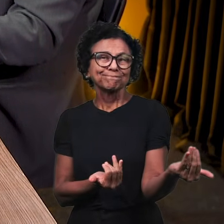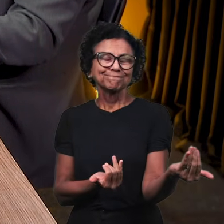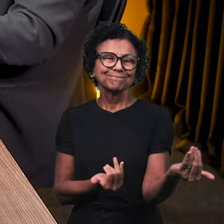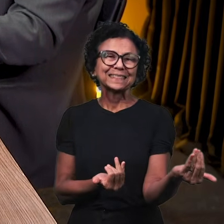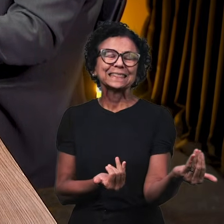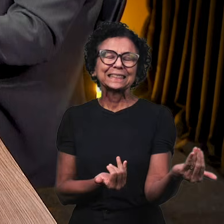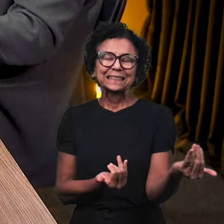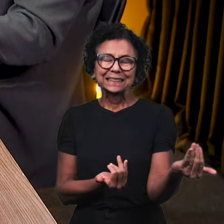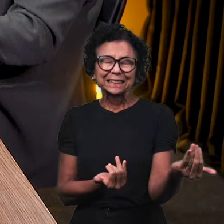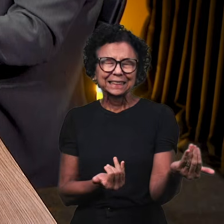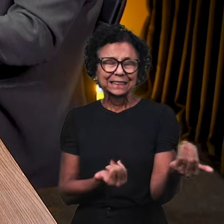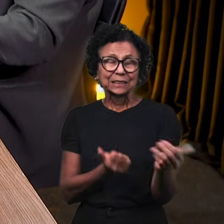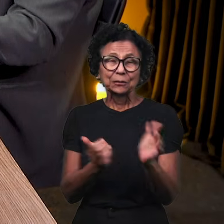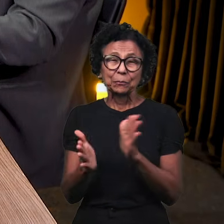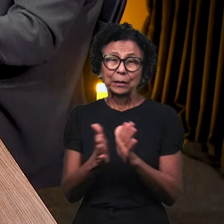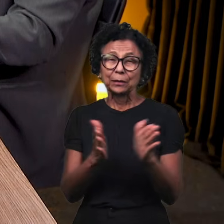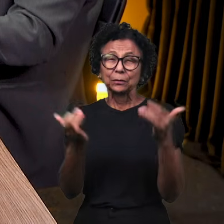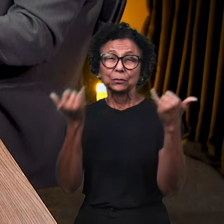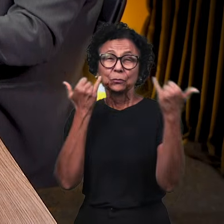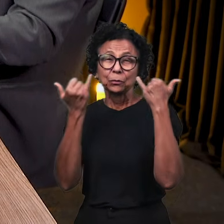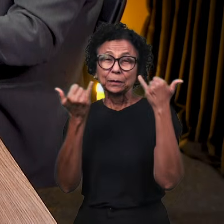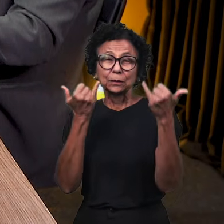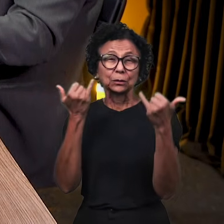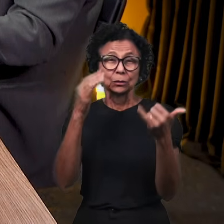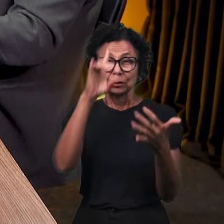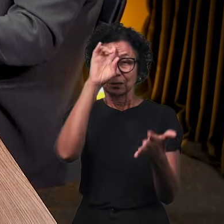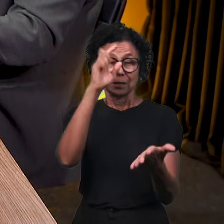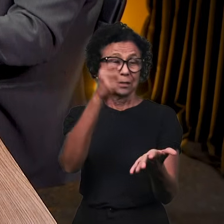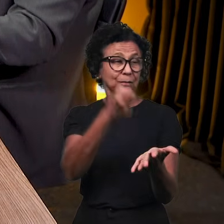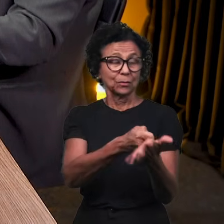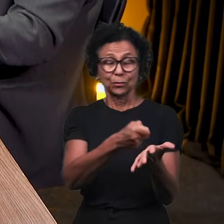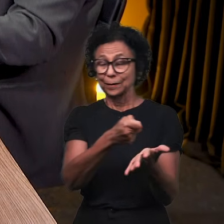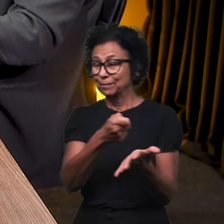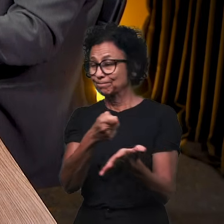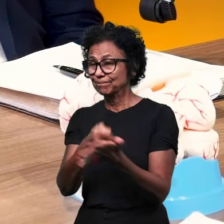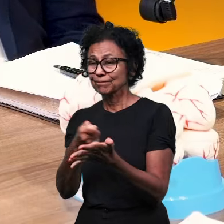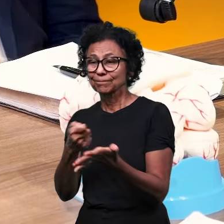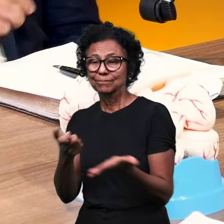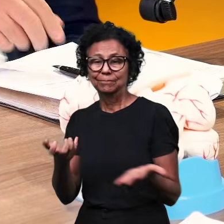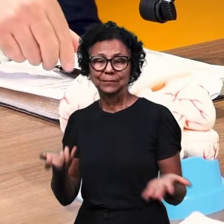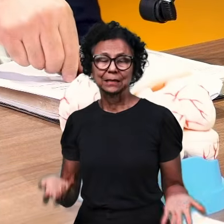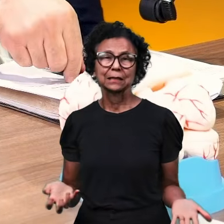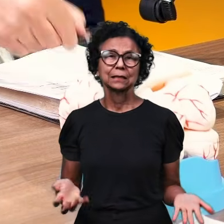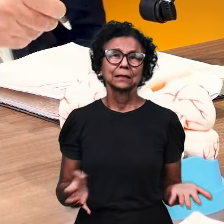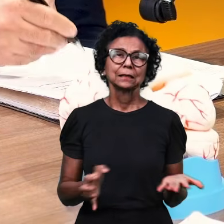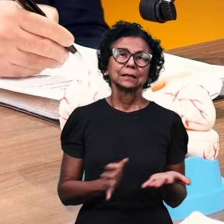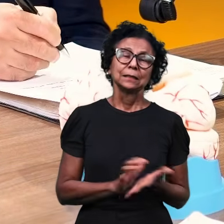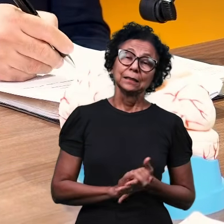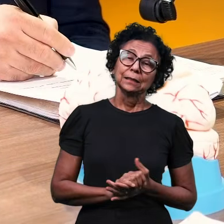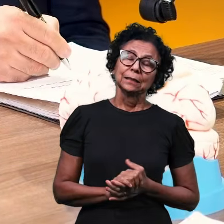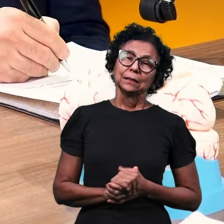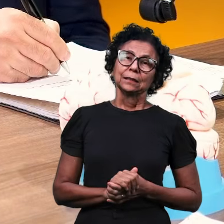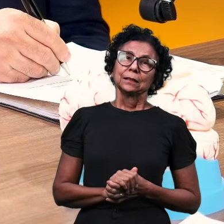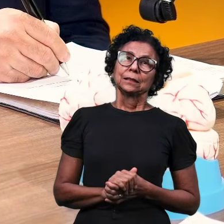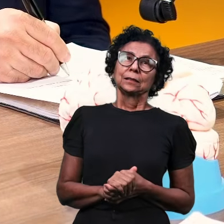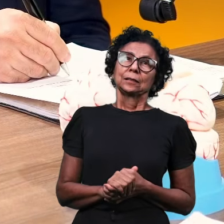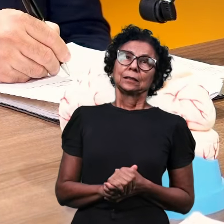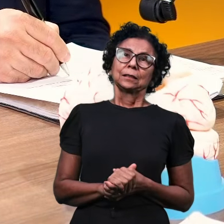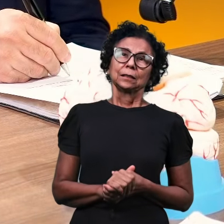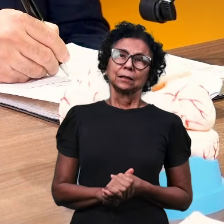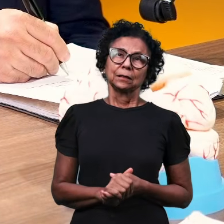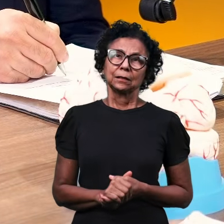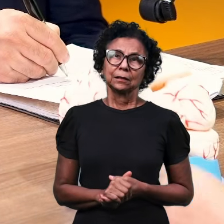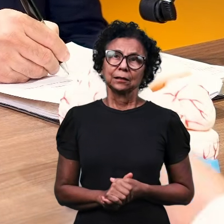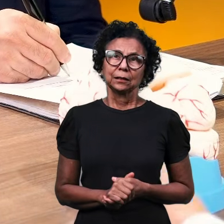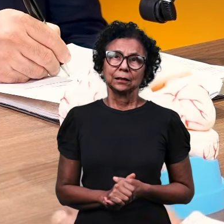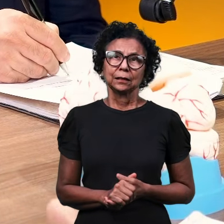de muitas informações, de definições, né? E há de se ter o cuidado